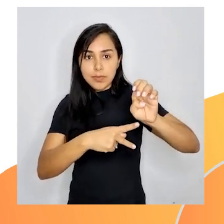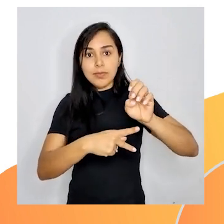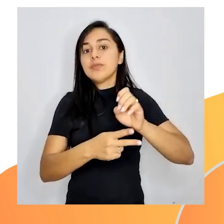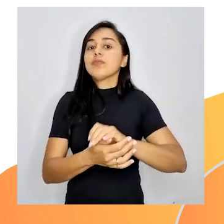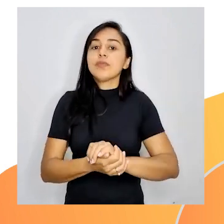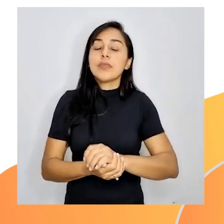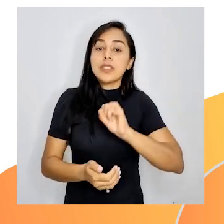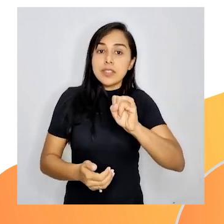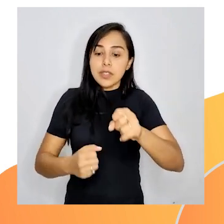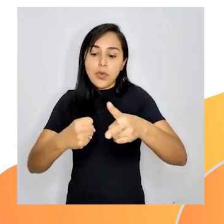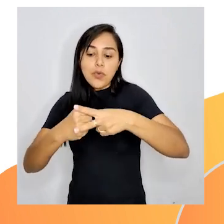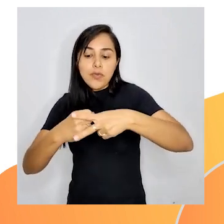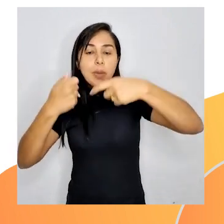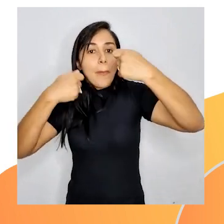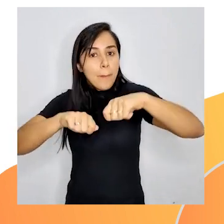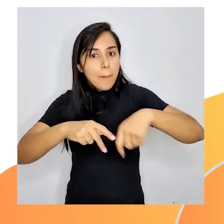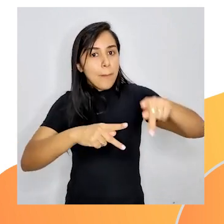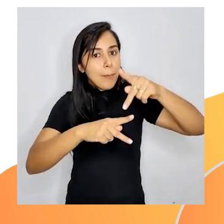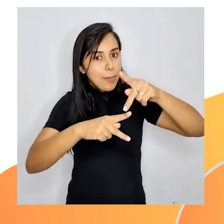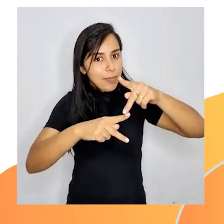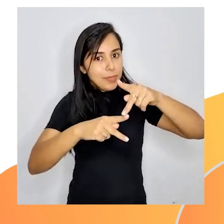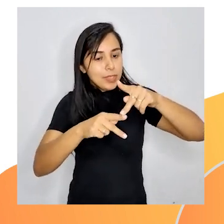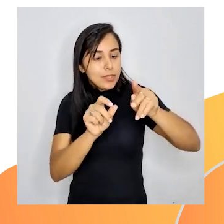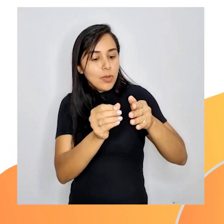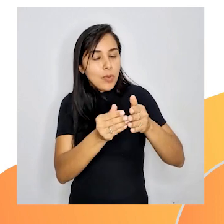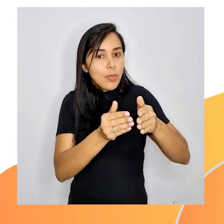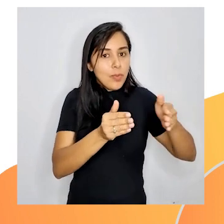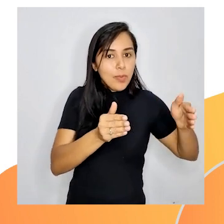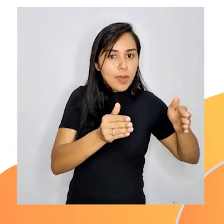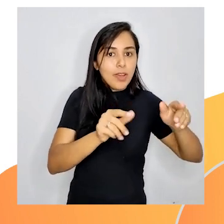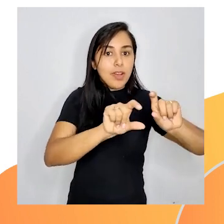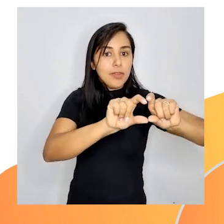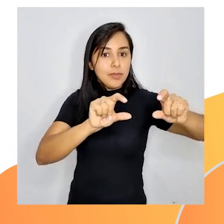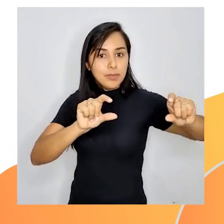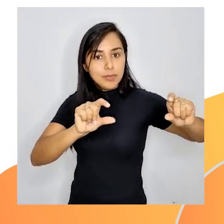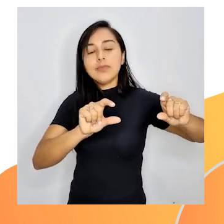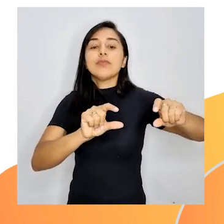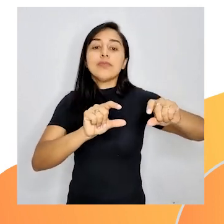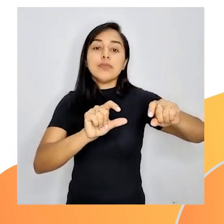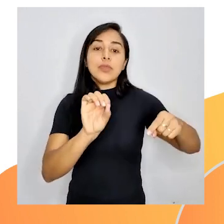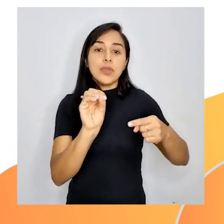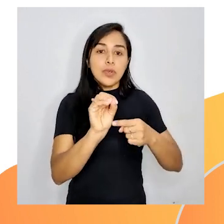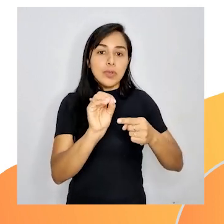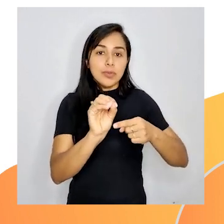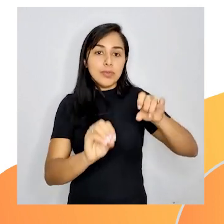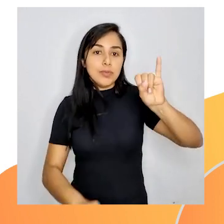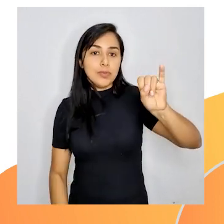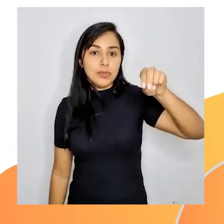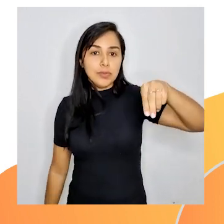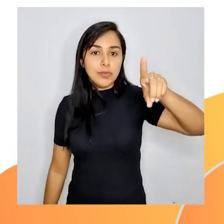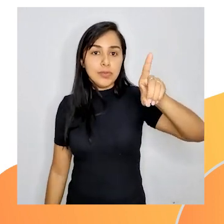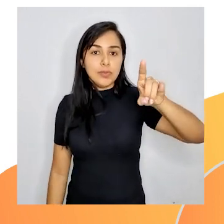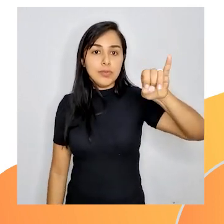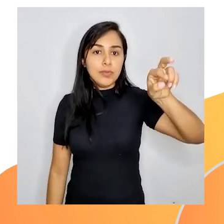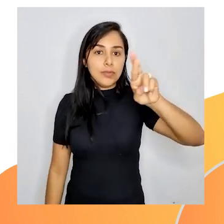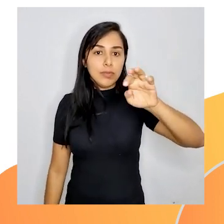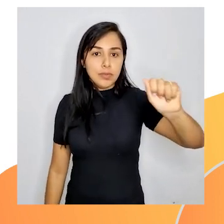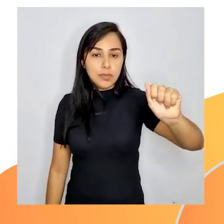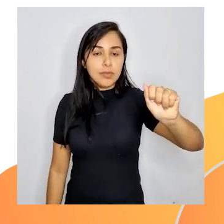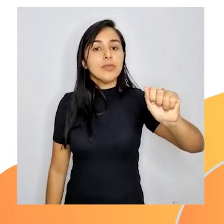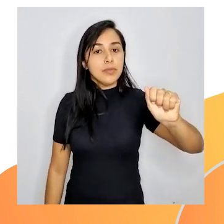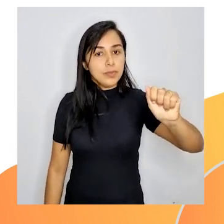Então, a oração de que me empreste o carro amanhã, ela funciona como uma oração